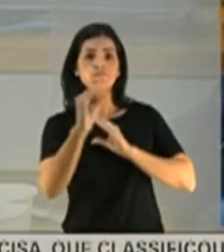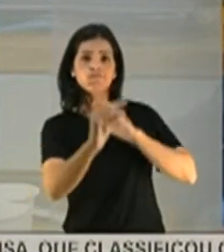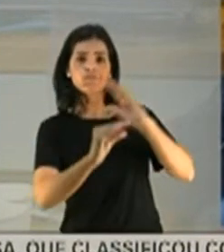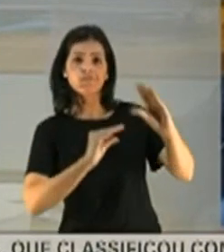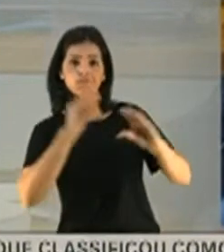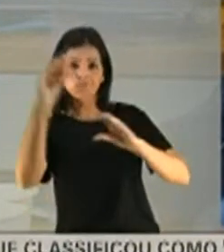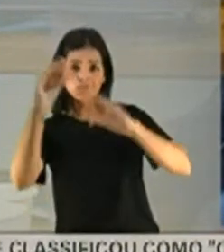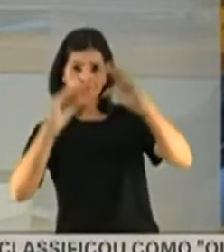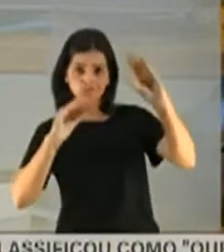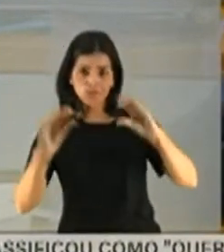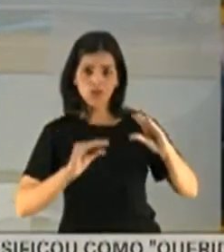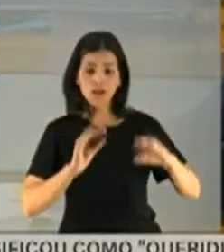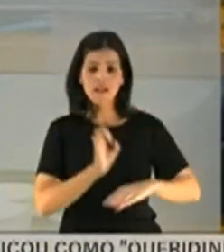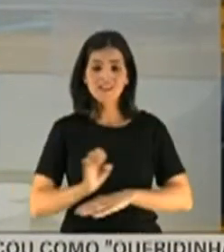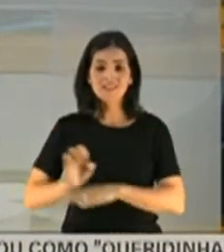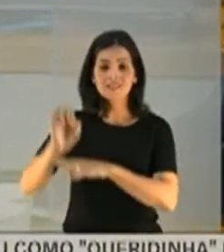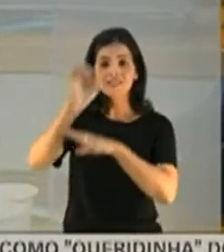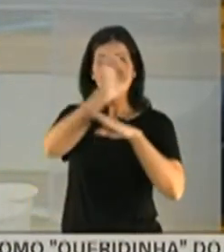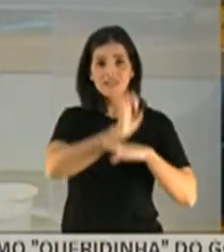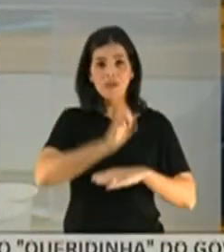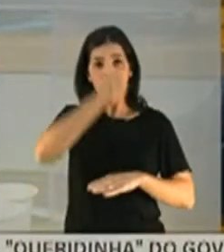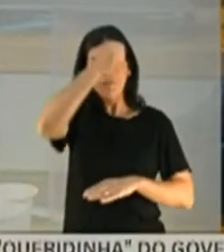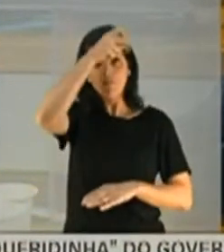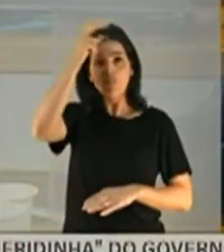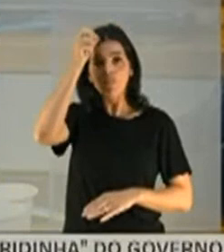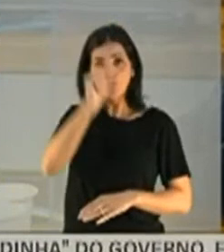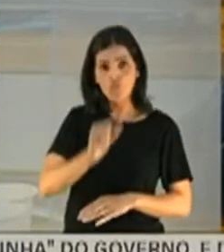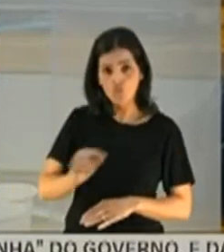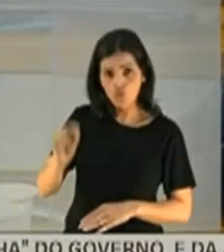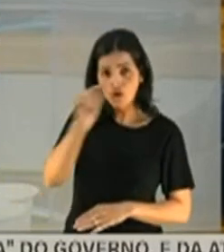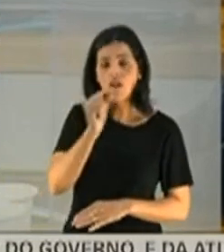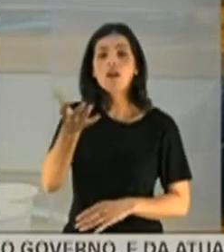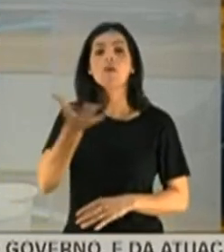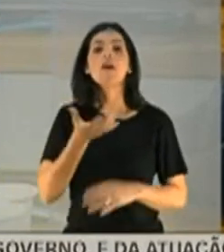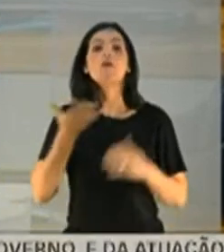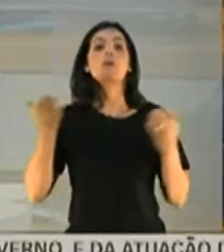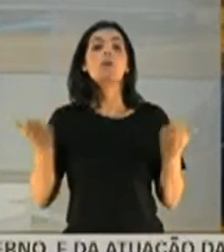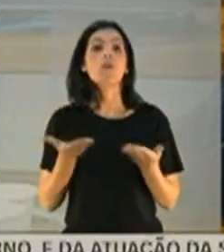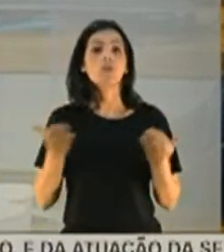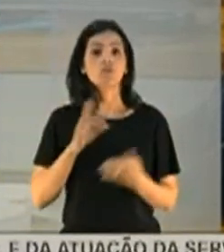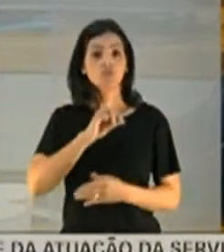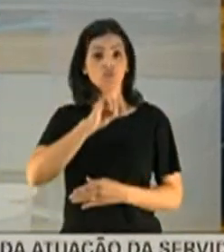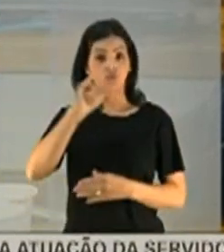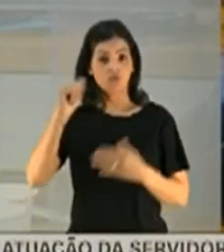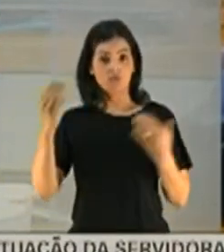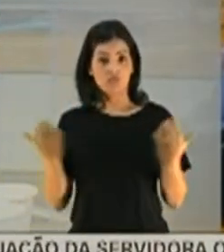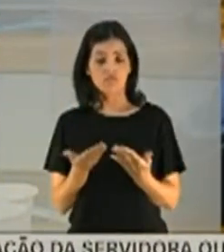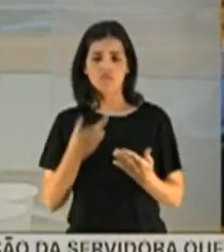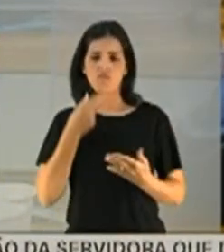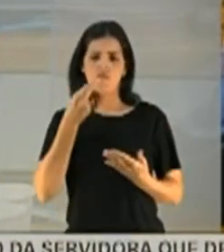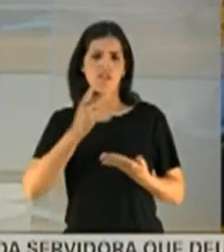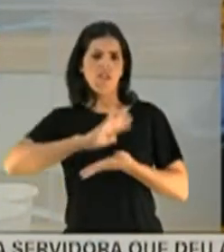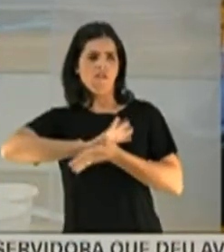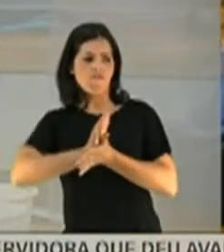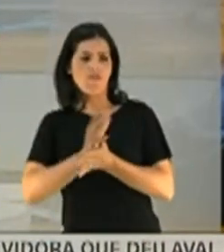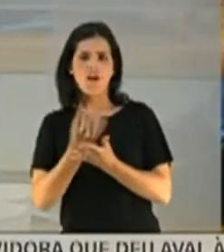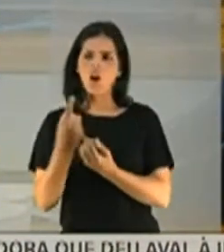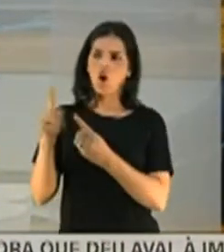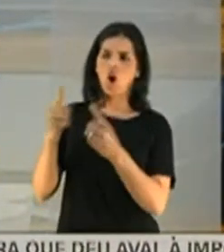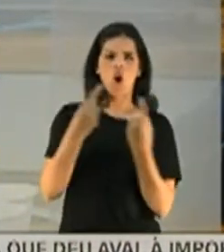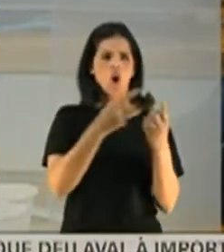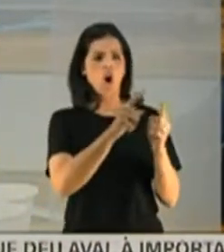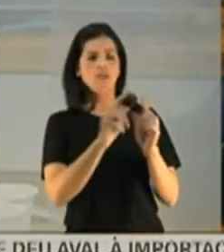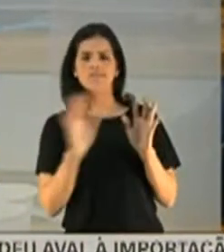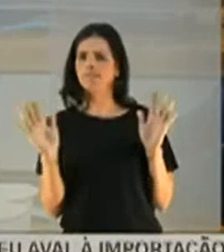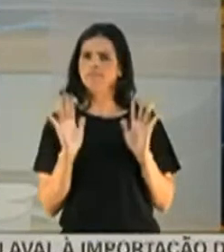para estados e municípios. Então, eu quero aqui, nesse dia importante, sem pré-julgamento nem de um lado e nem